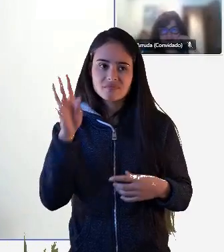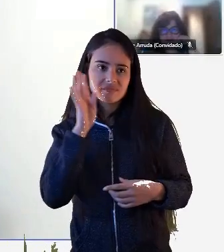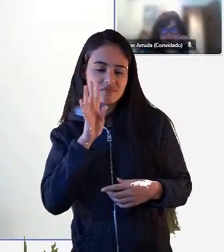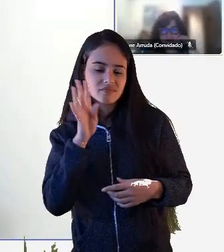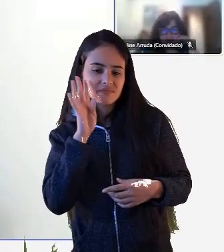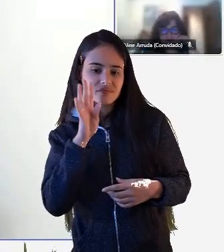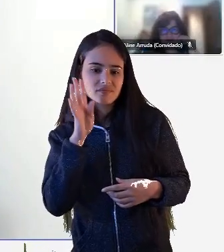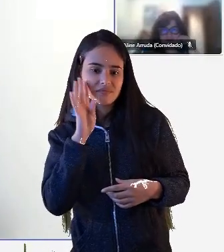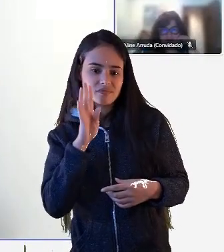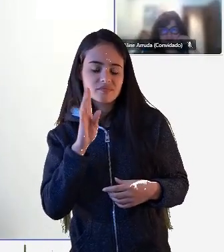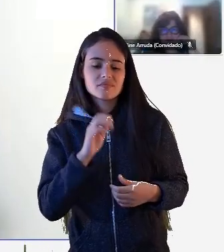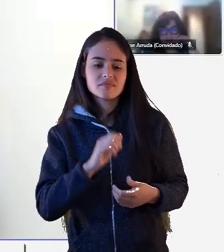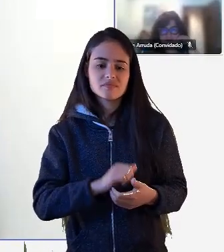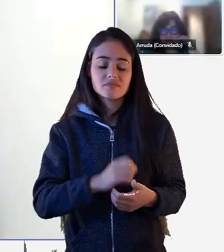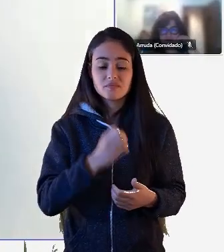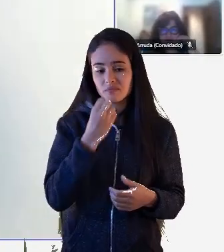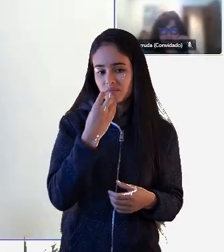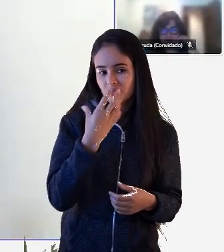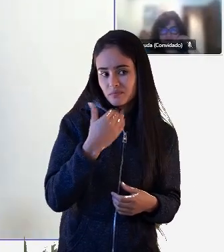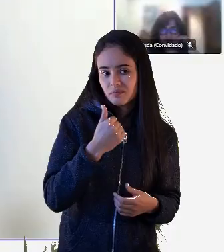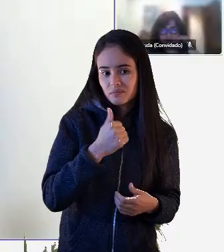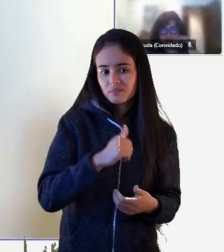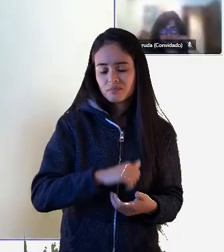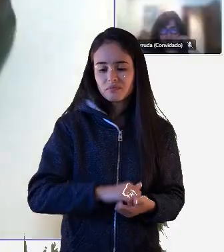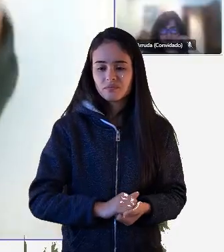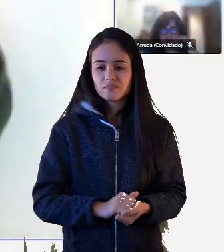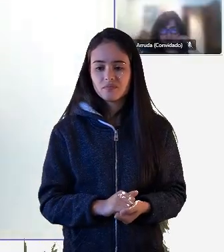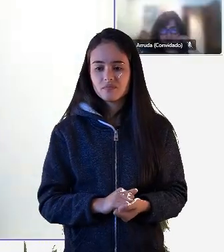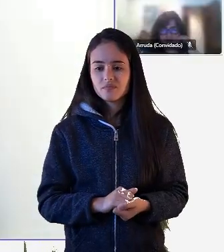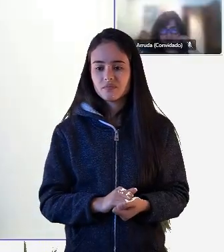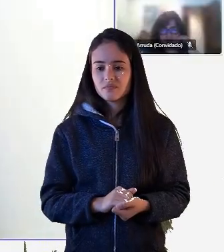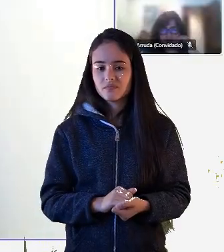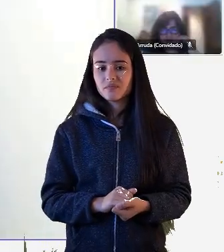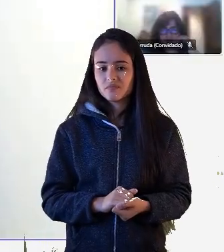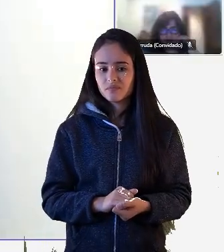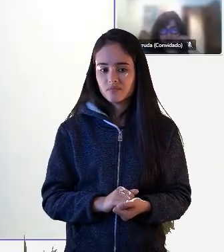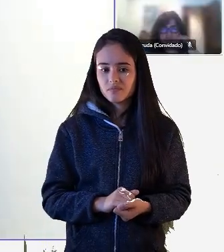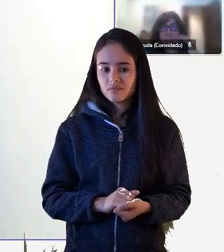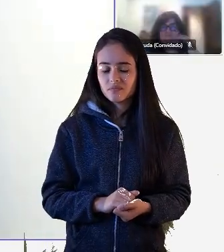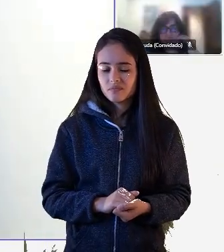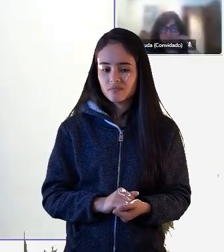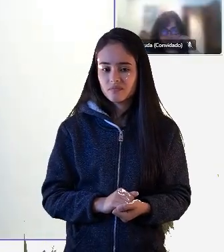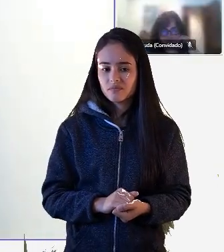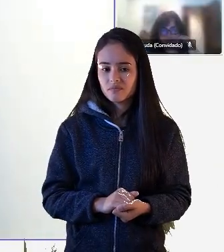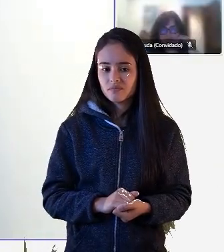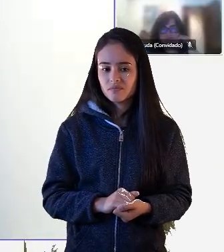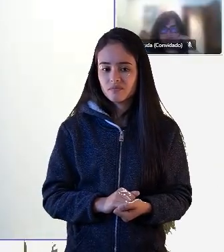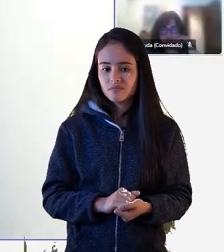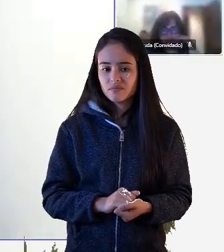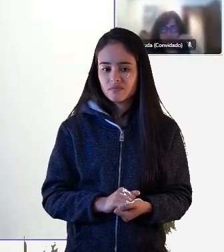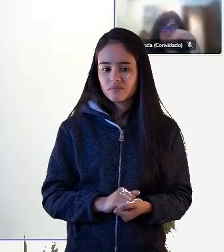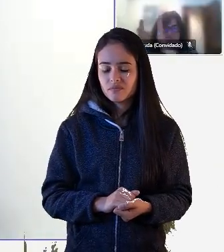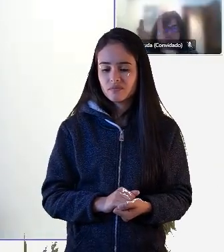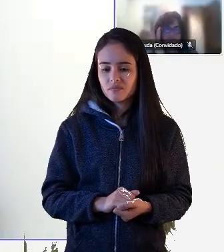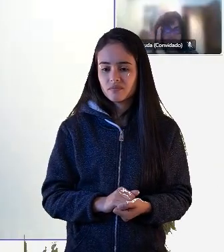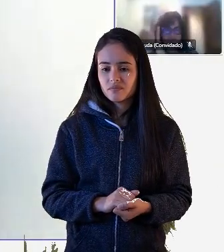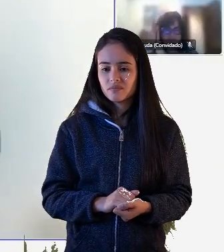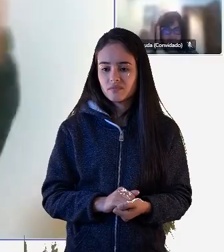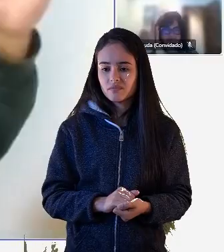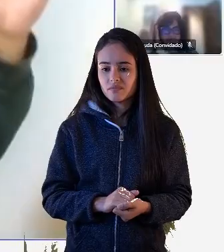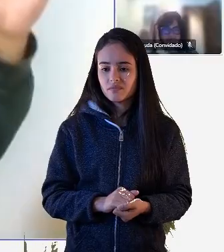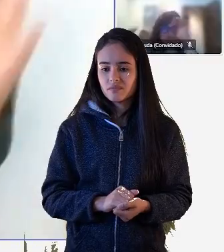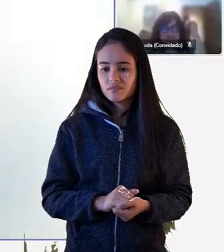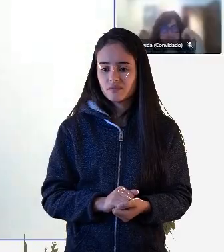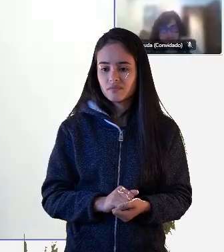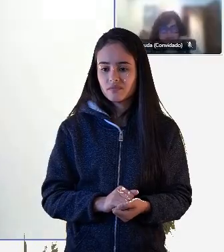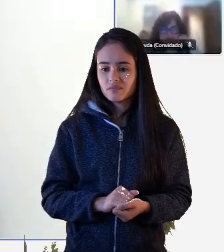ano, foi uma alegria muito grande e a gente vai para a 10ª feira no próximo ano, muito inspirados, né, para ampliar